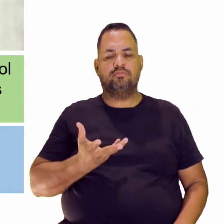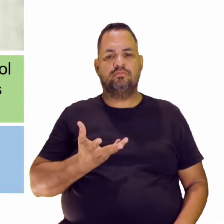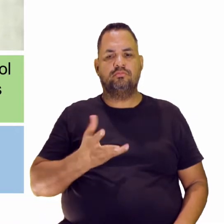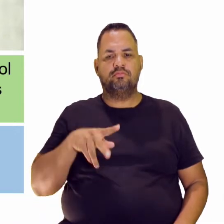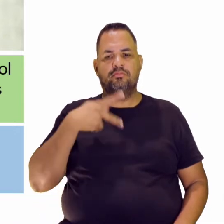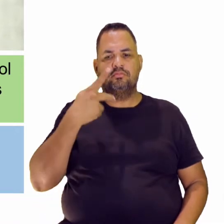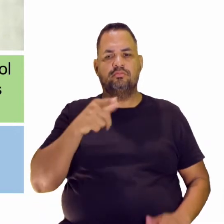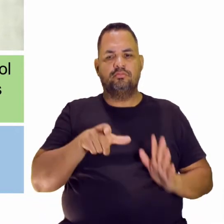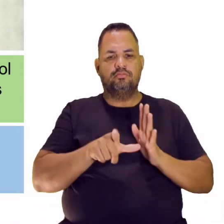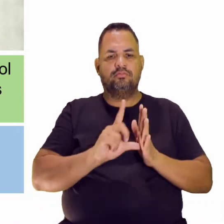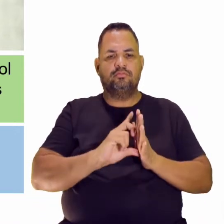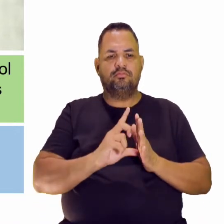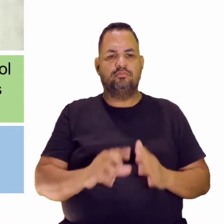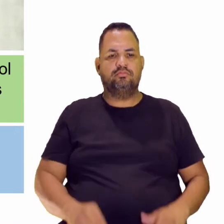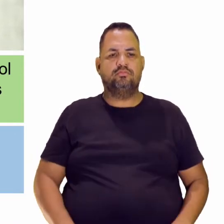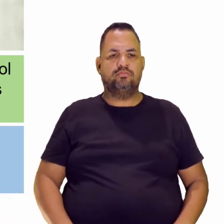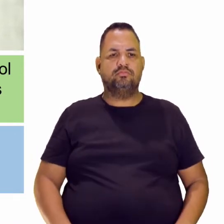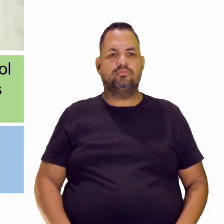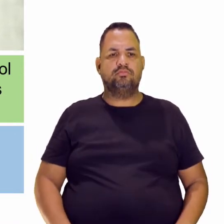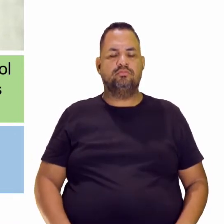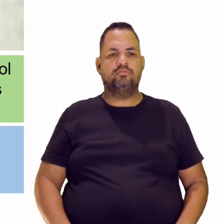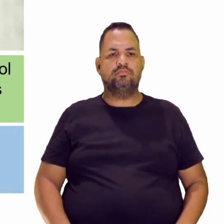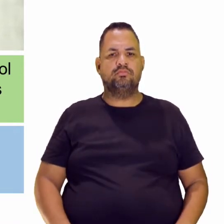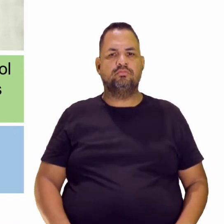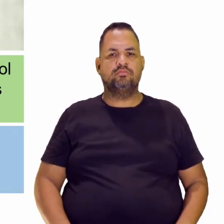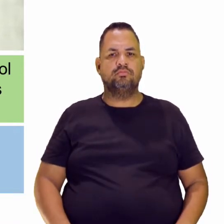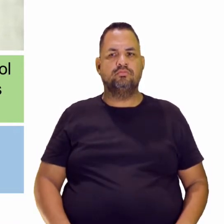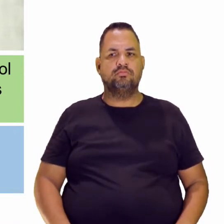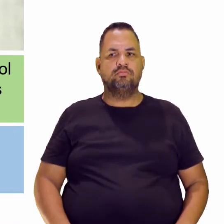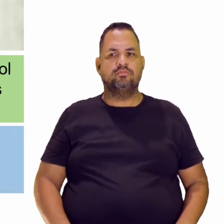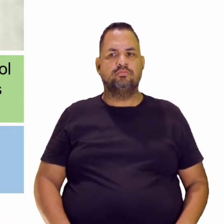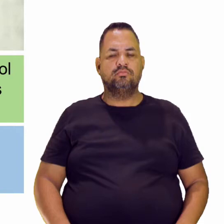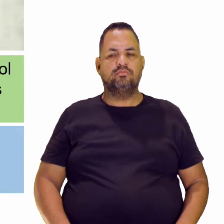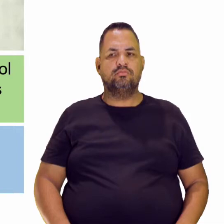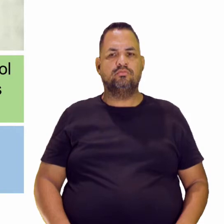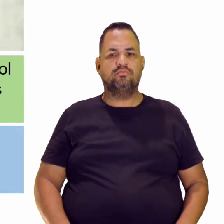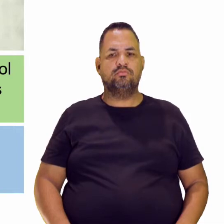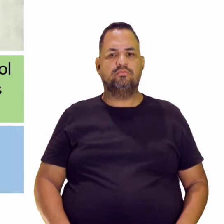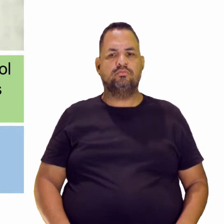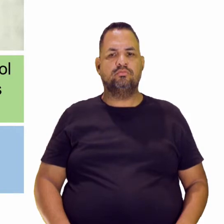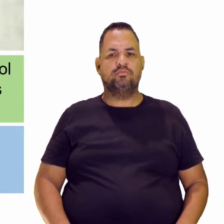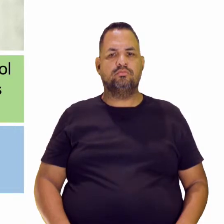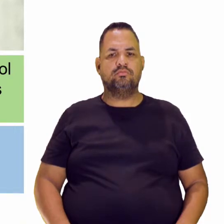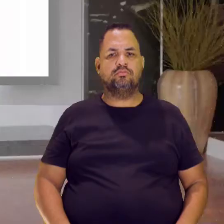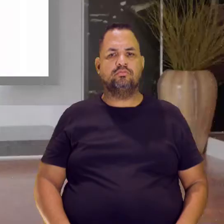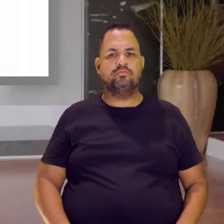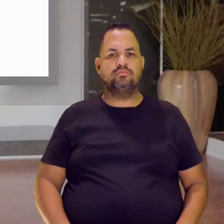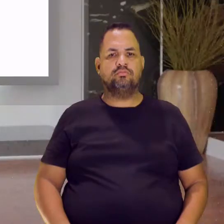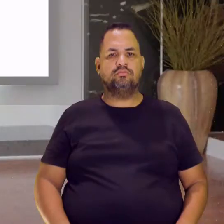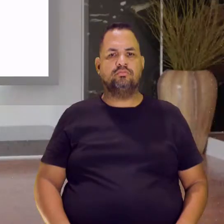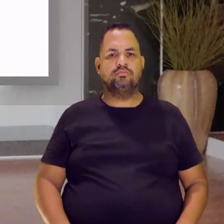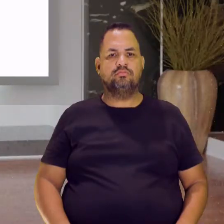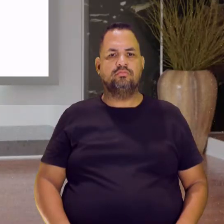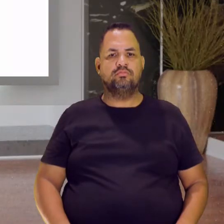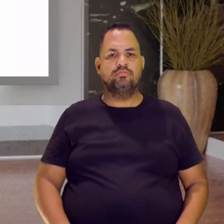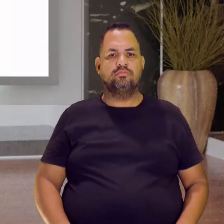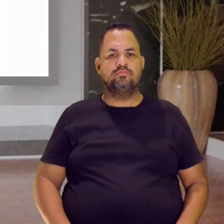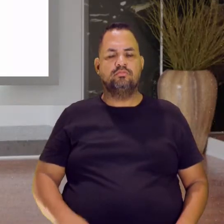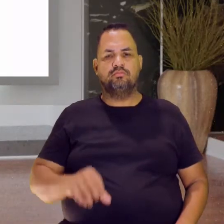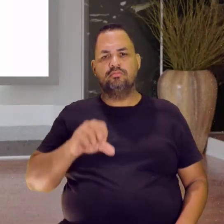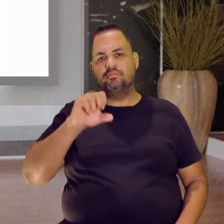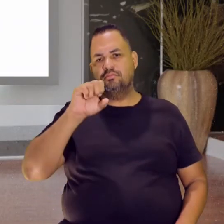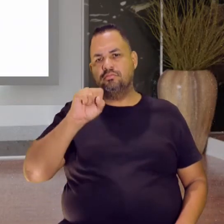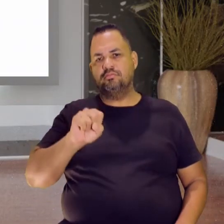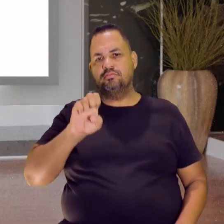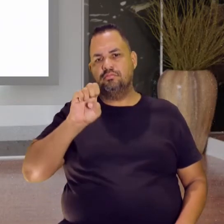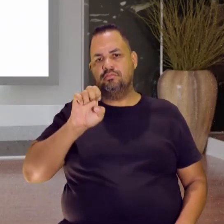que no caso de... Vem aqui comigo aqui. No caso de Segal,